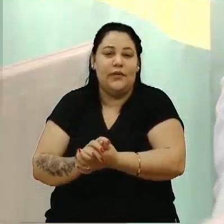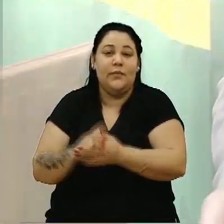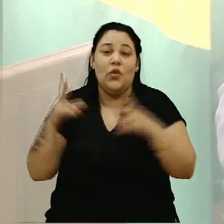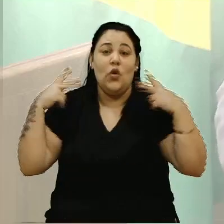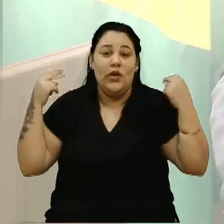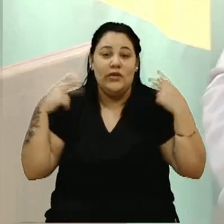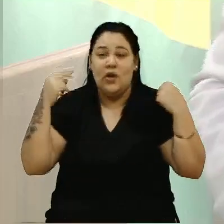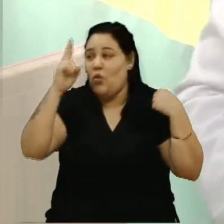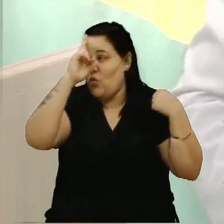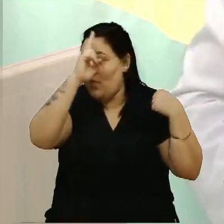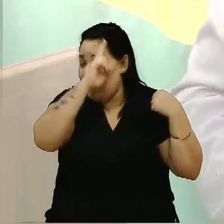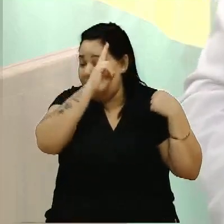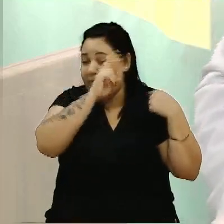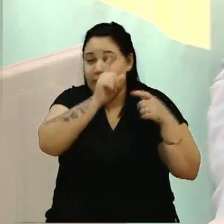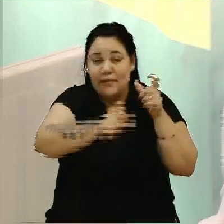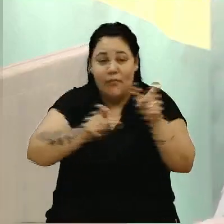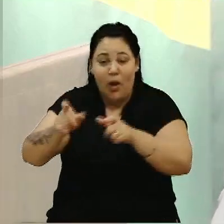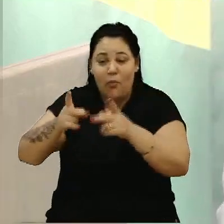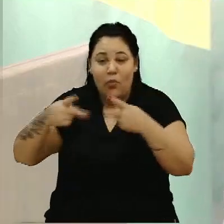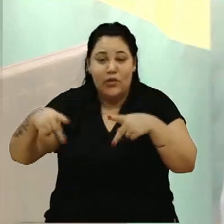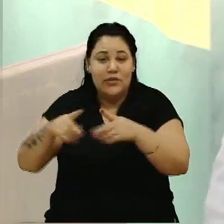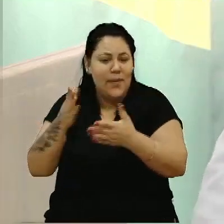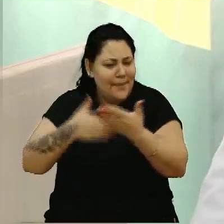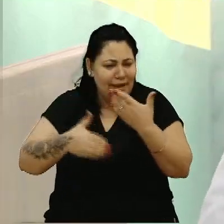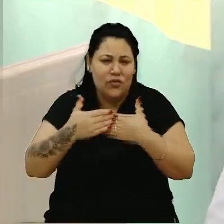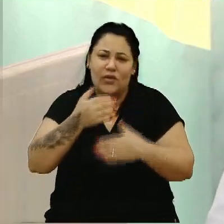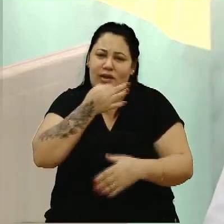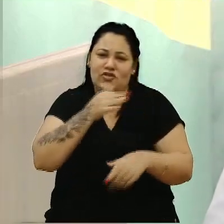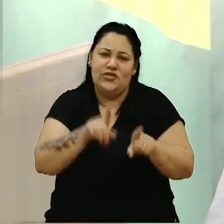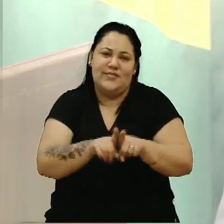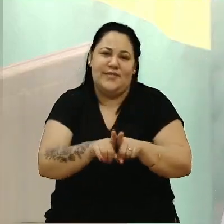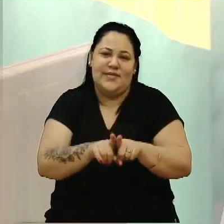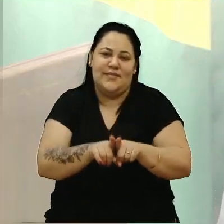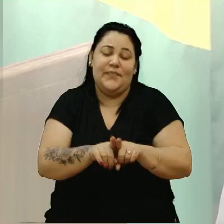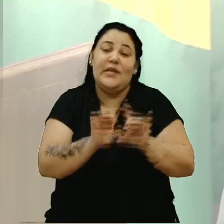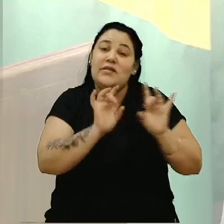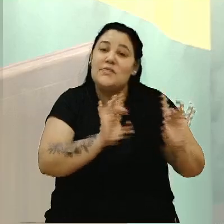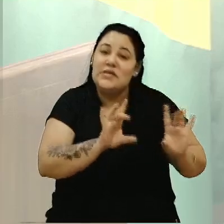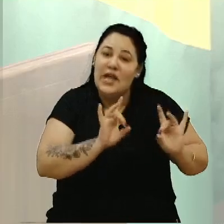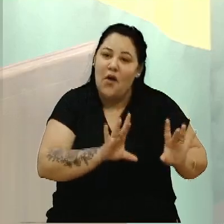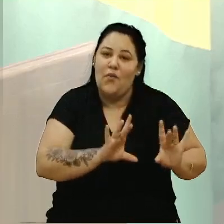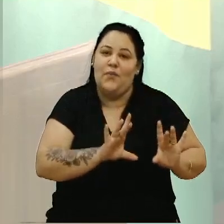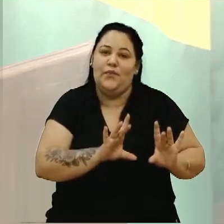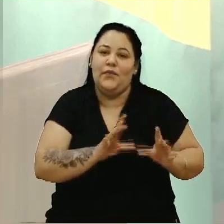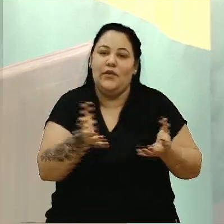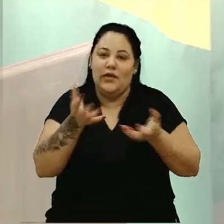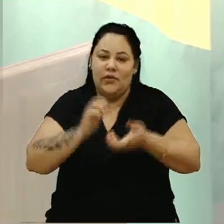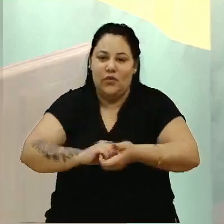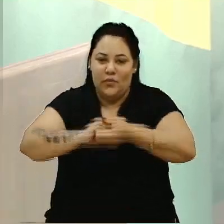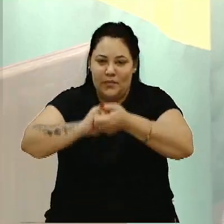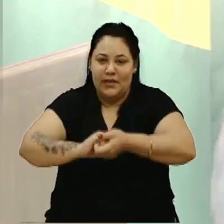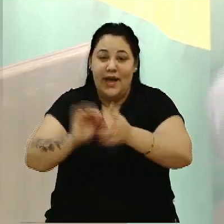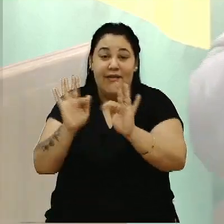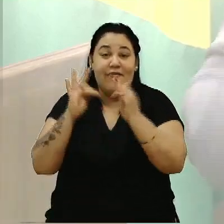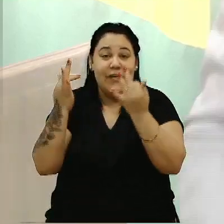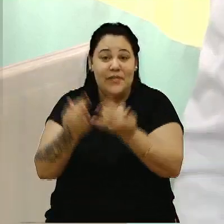moradores e para toda a nossa cidade. Em especial, eu quero saudar a família